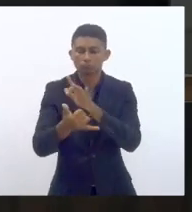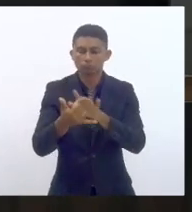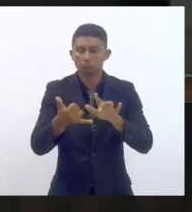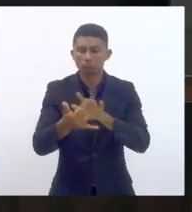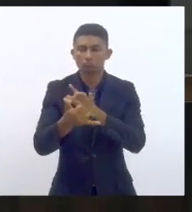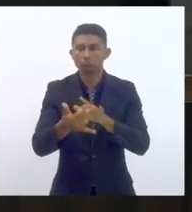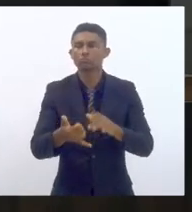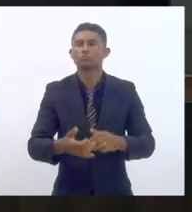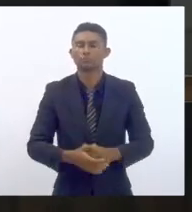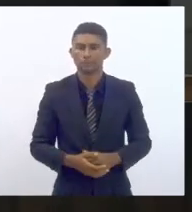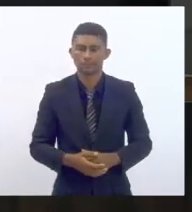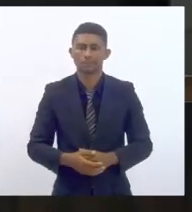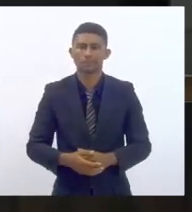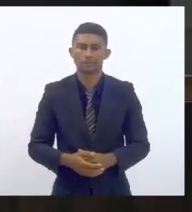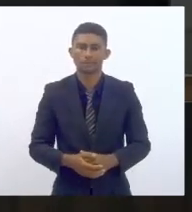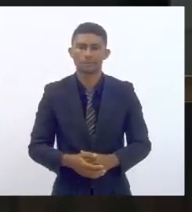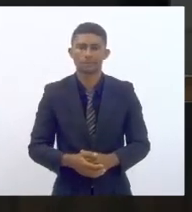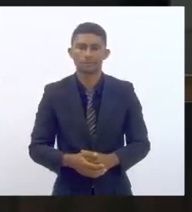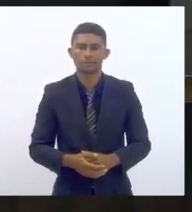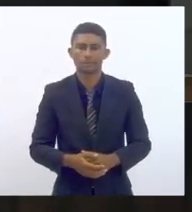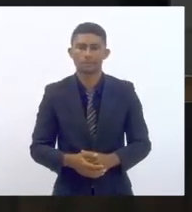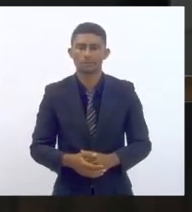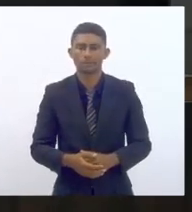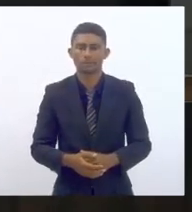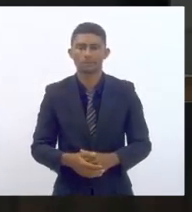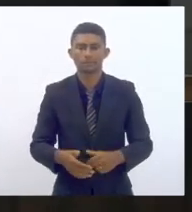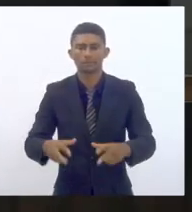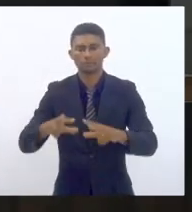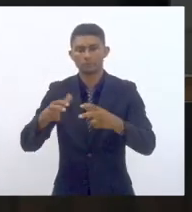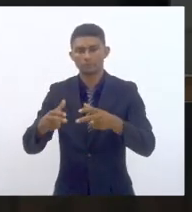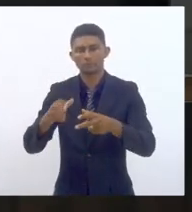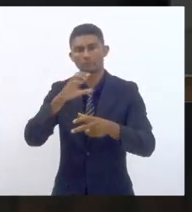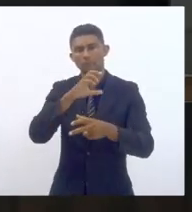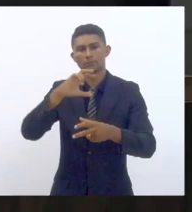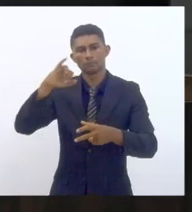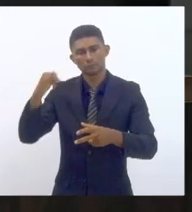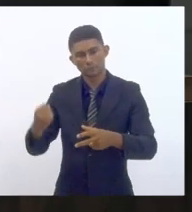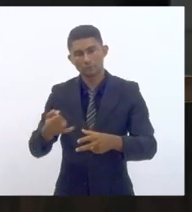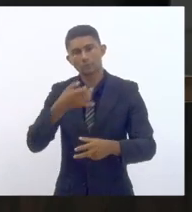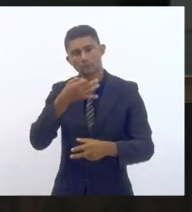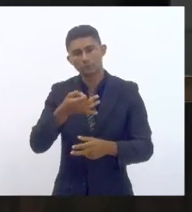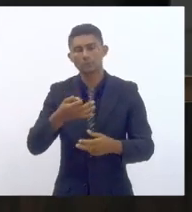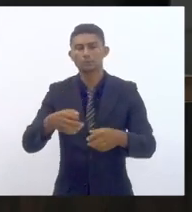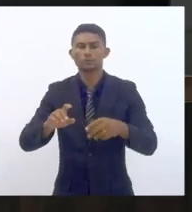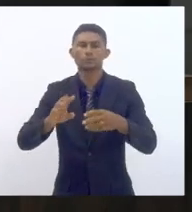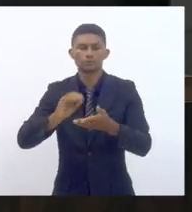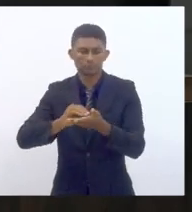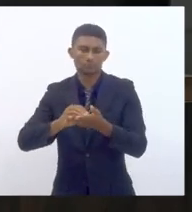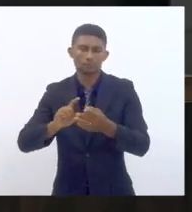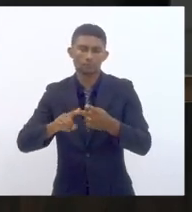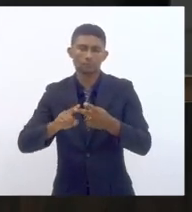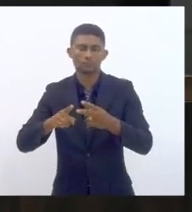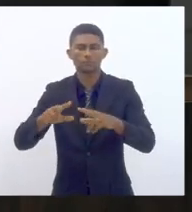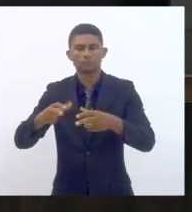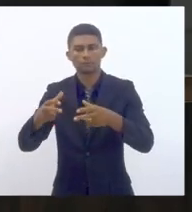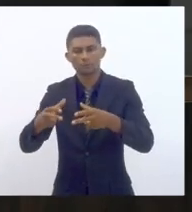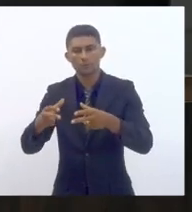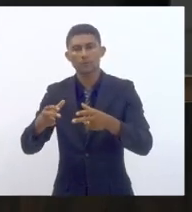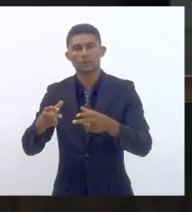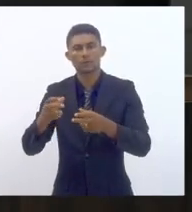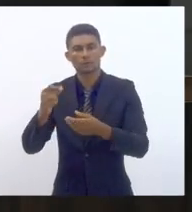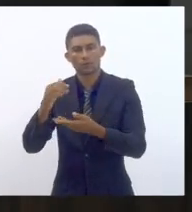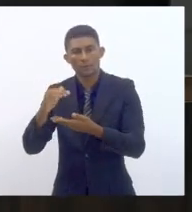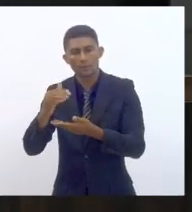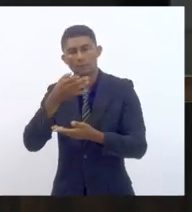das demais opções de atendimento. Prendendo de pareceres das comissões de Constituição e Justiça, de Defesa do Consumidor, de Economia, de Comércio e de